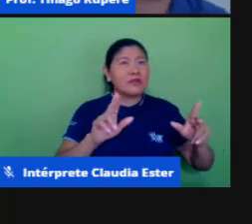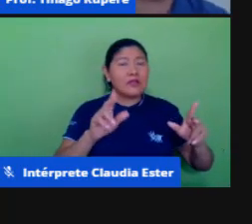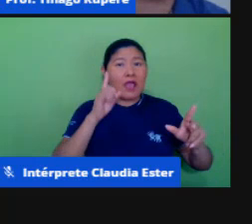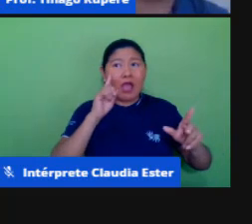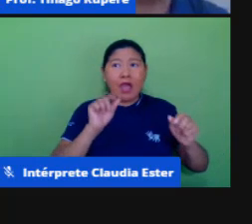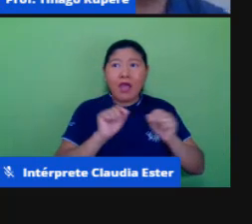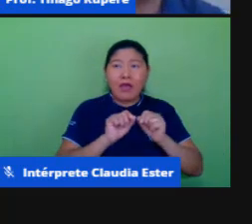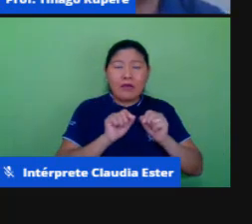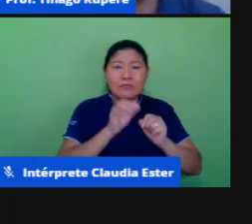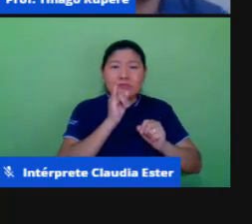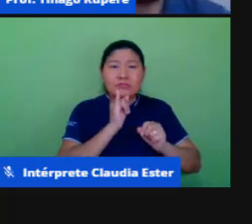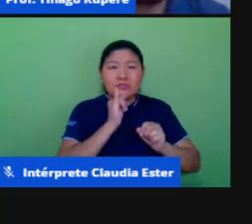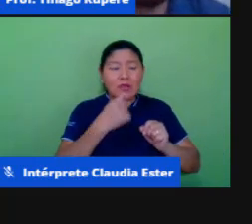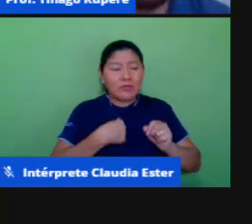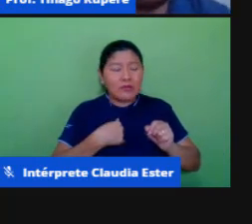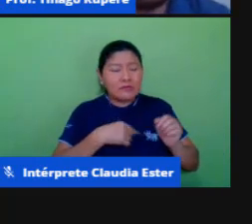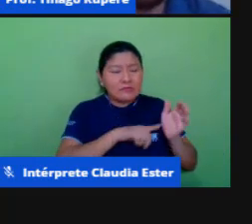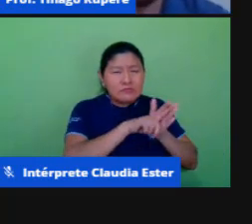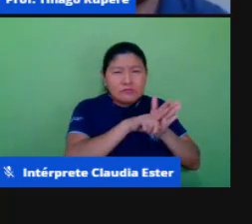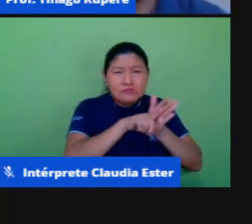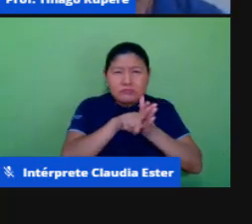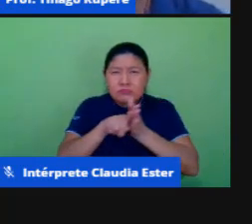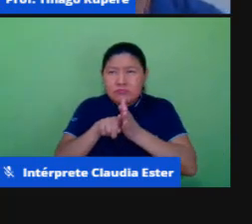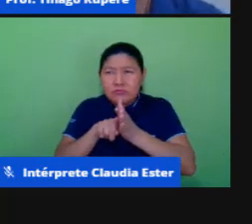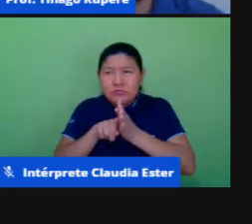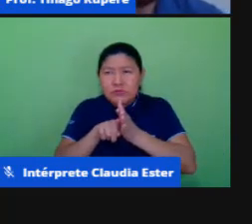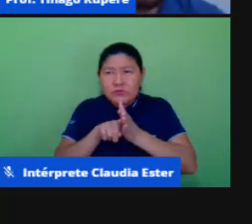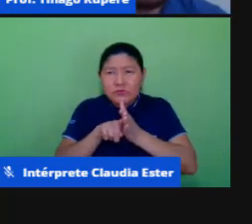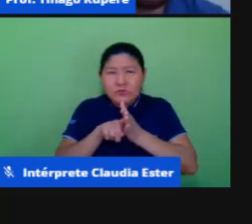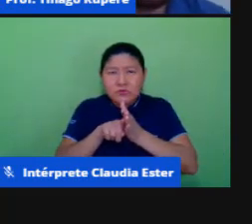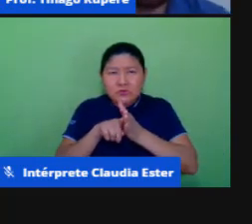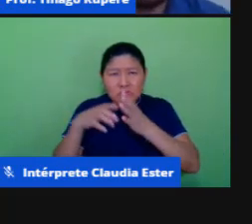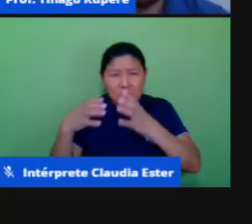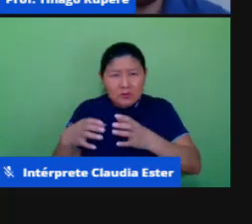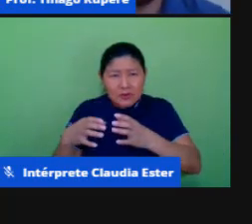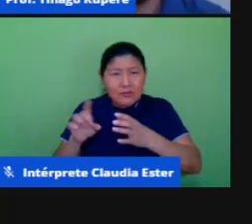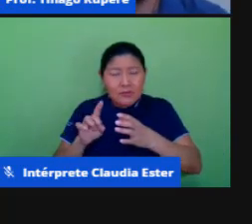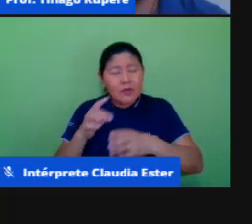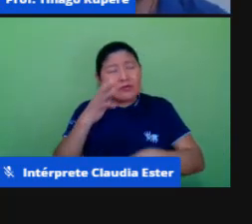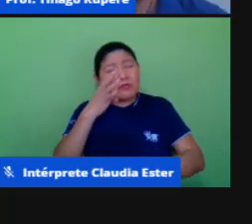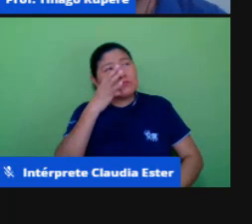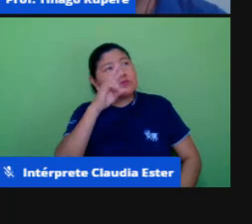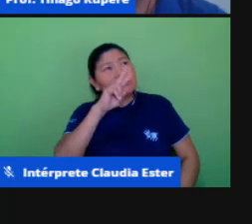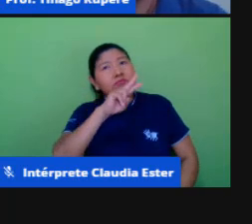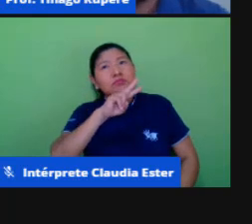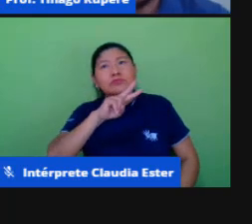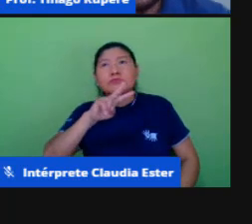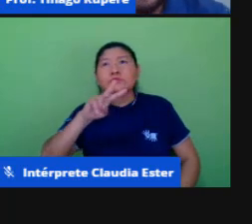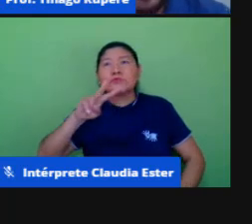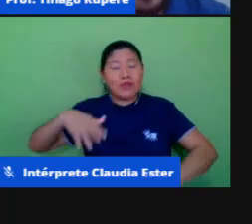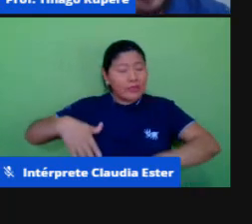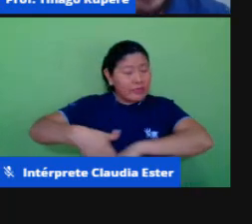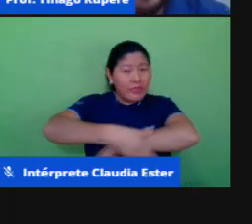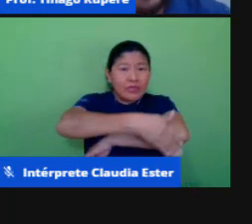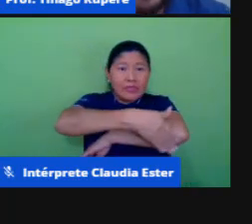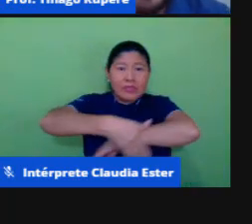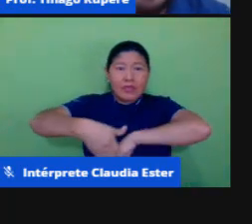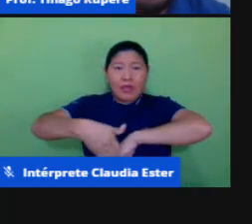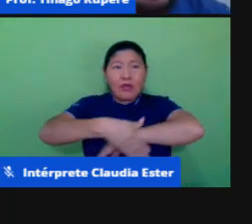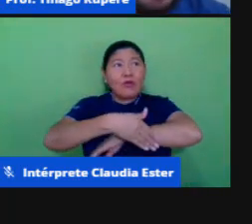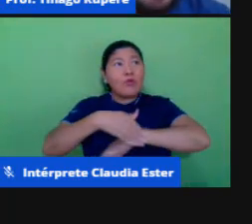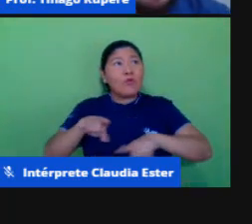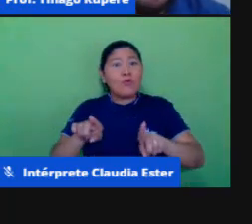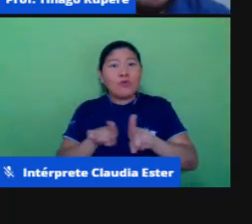está no transporte público, quando você está no ponto de ônibus, quando você está na fila de algum banco.